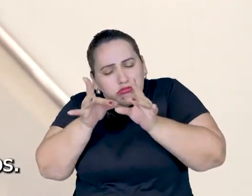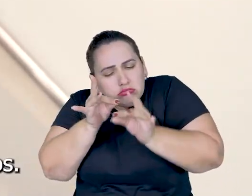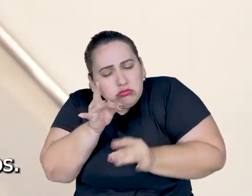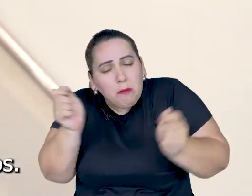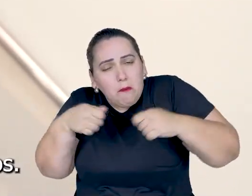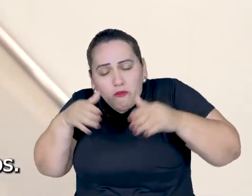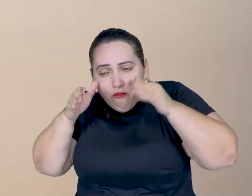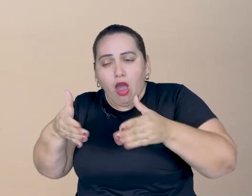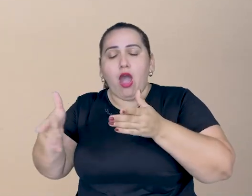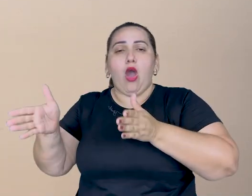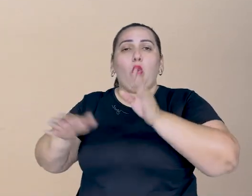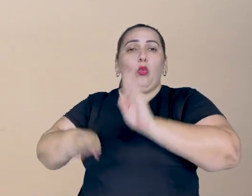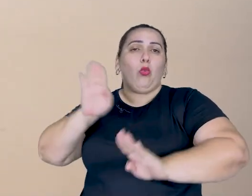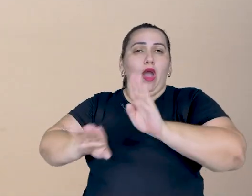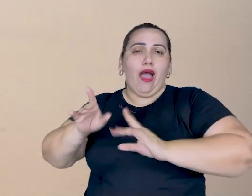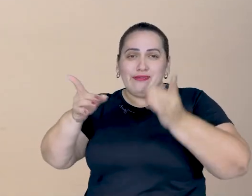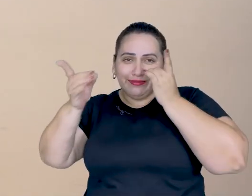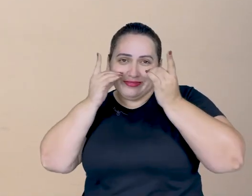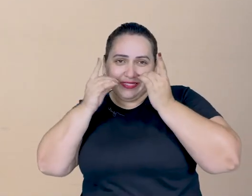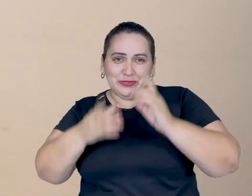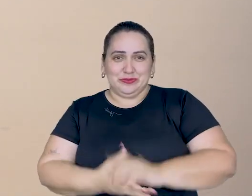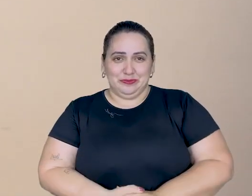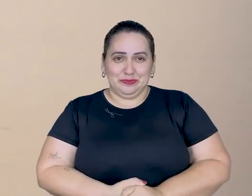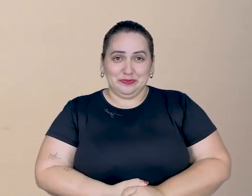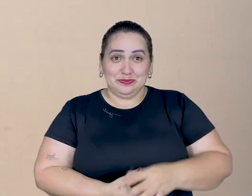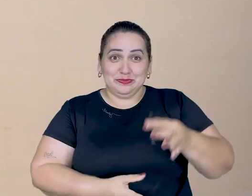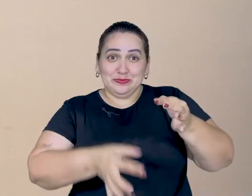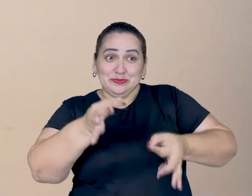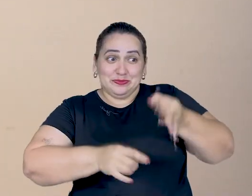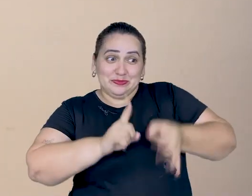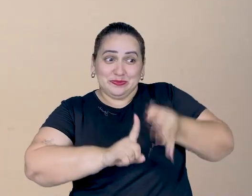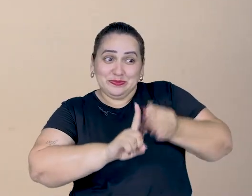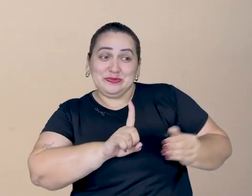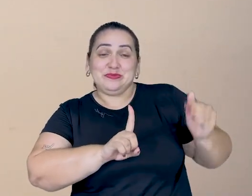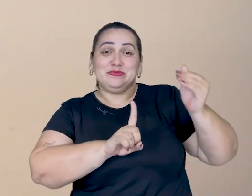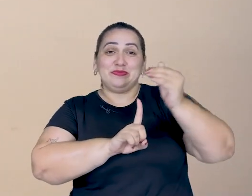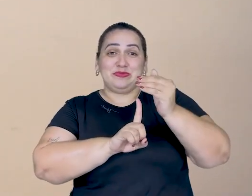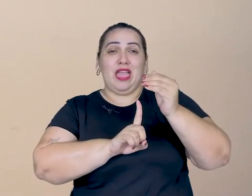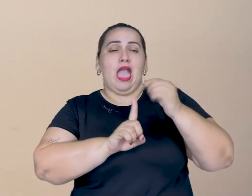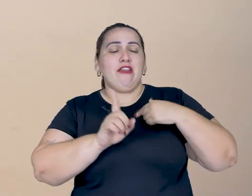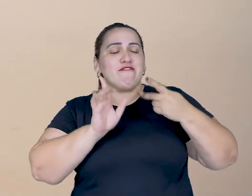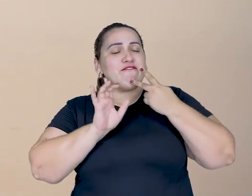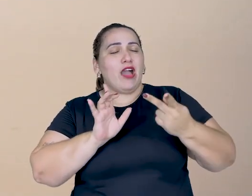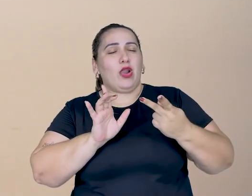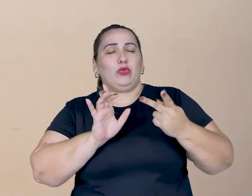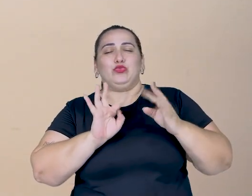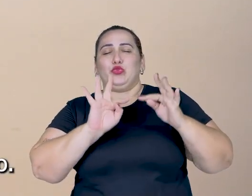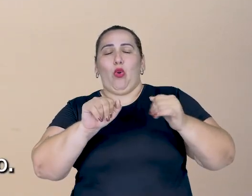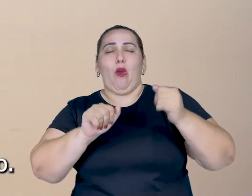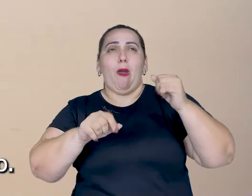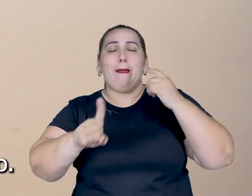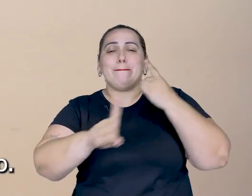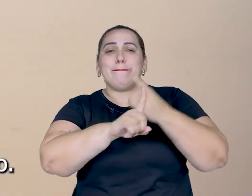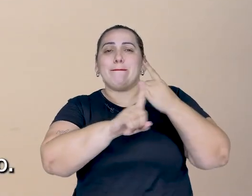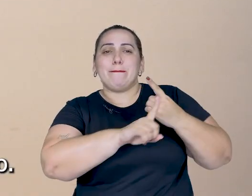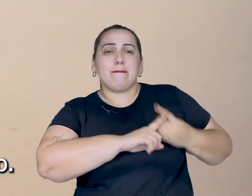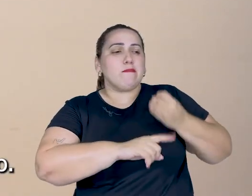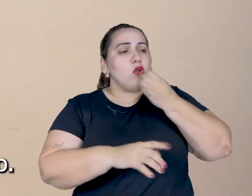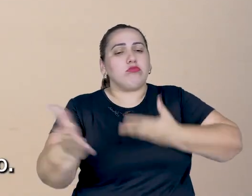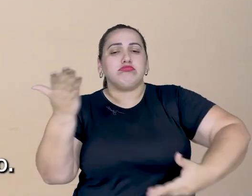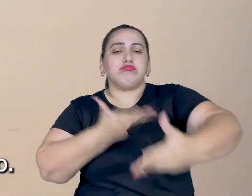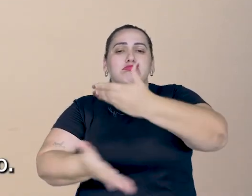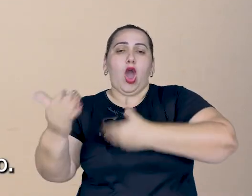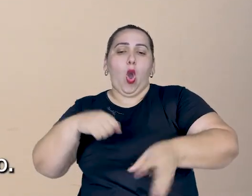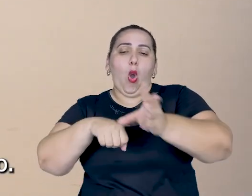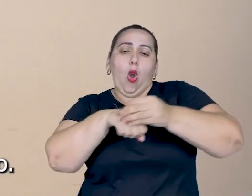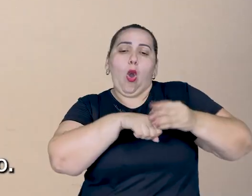requisitos mais restritivos. A desembargadora do TRRN esteve presente no evento e reforçou a importância desse encontro entre os tribunais